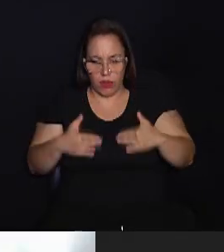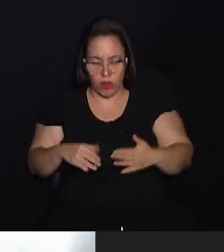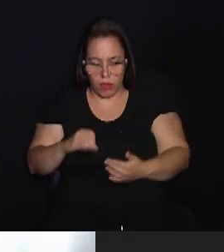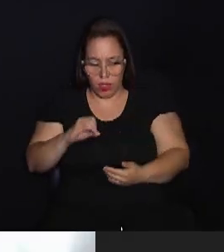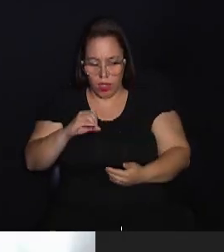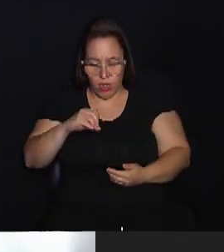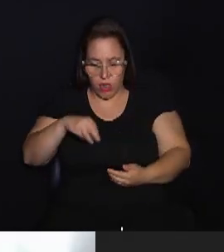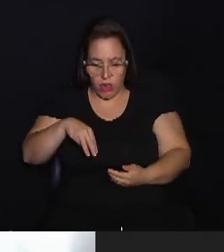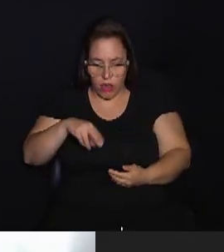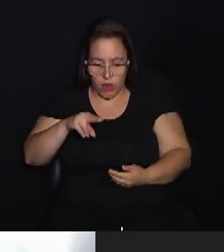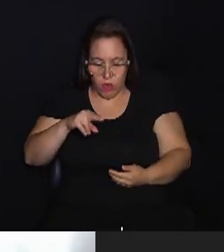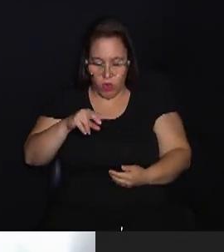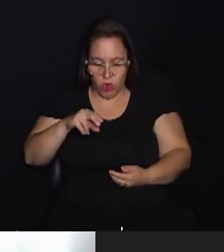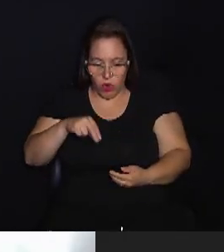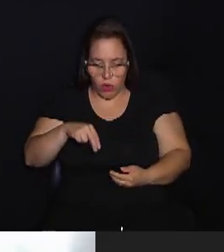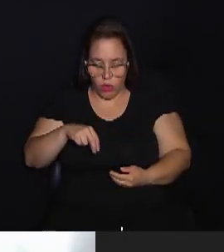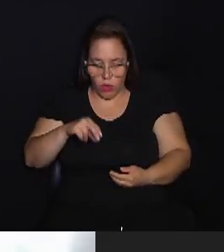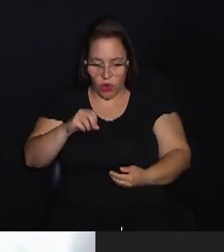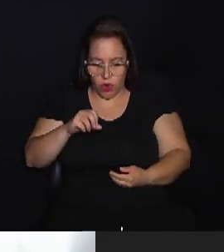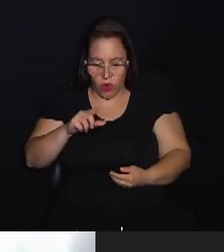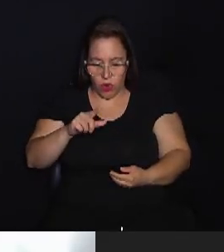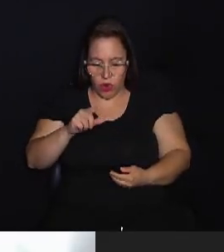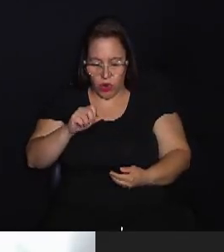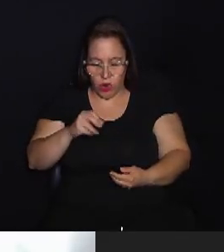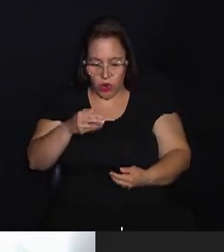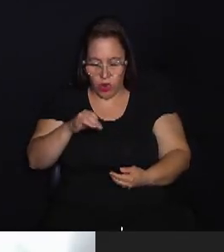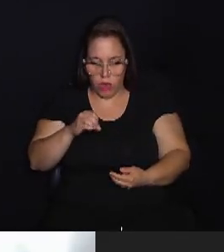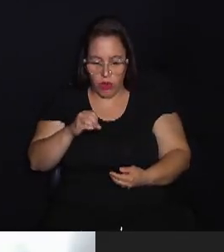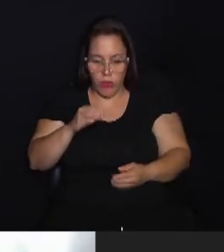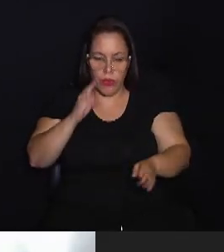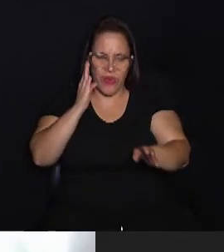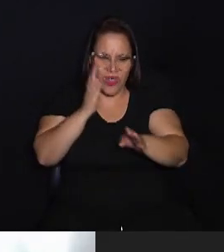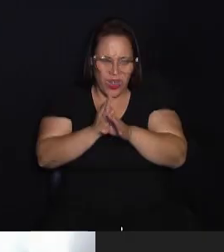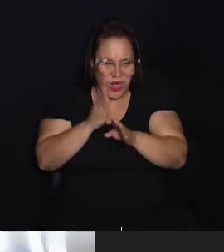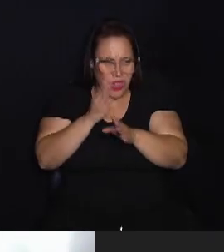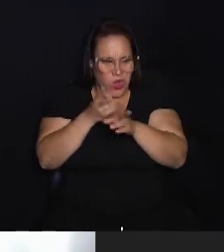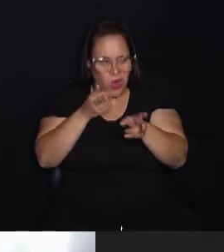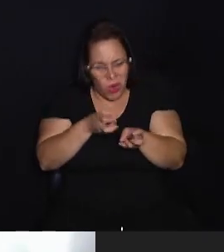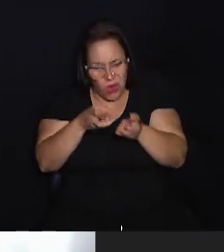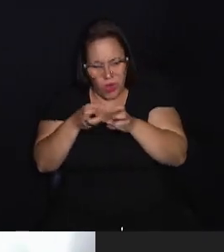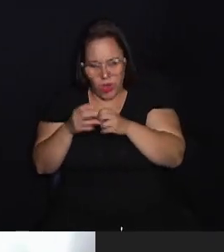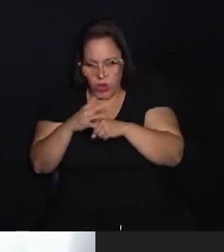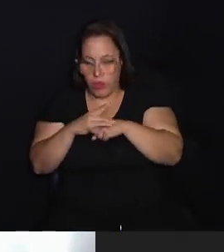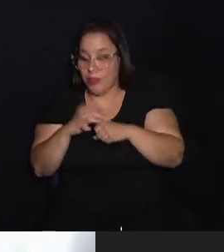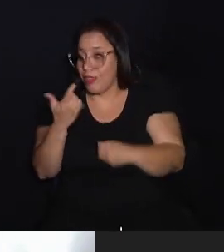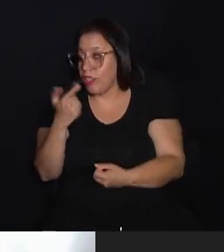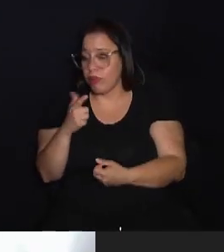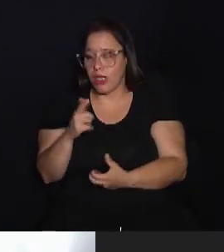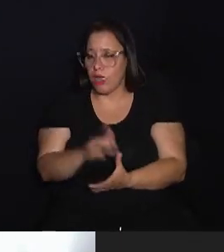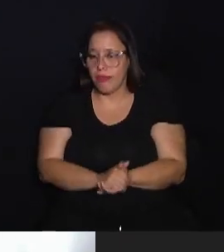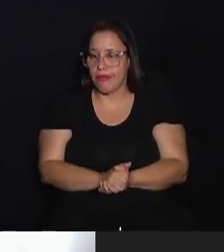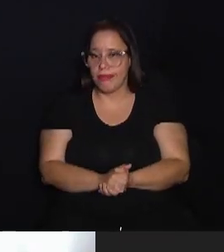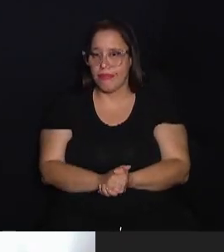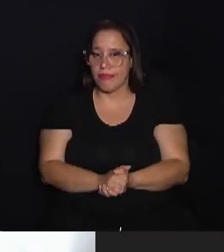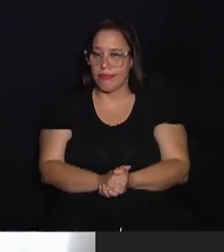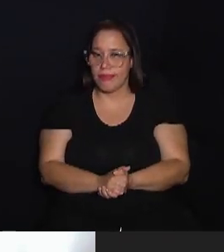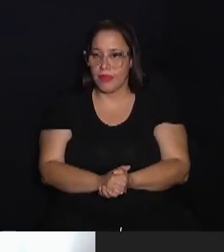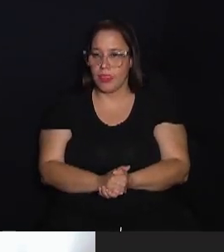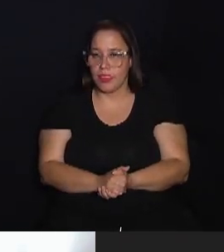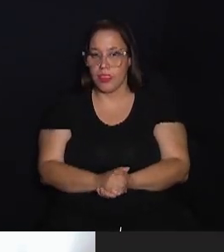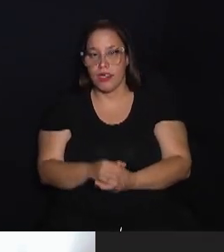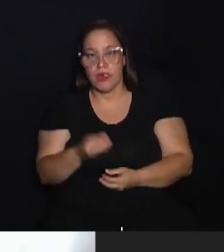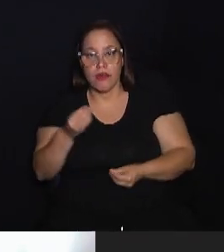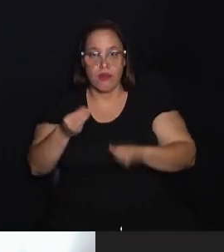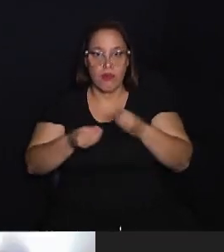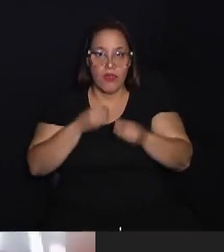imunológico teria para reconhecer e combater a doença, não existe mais. Então, é uma